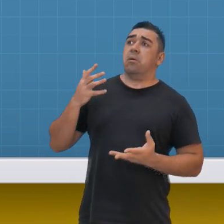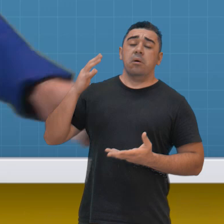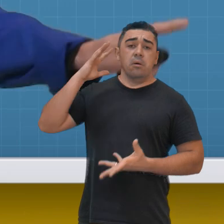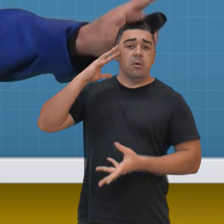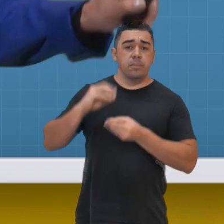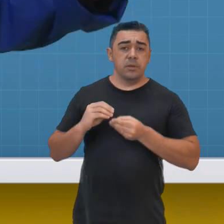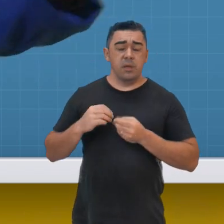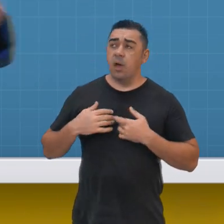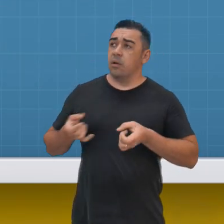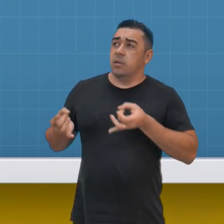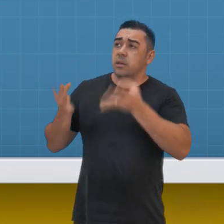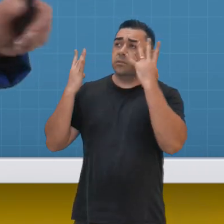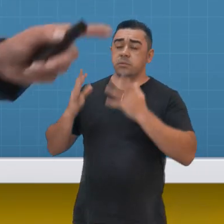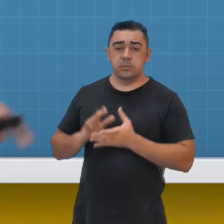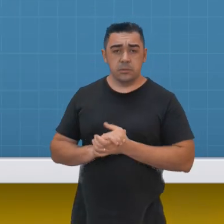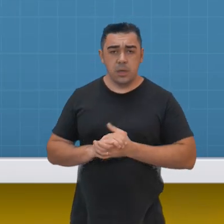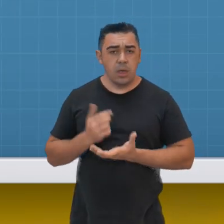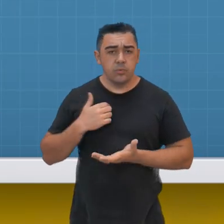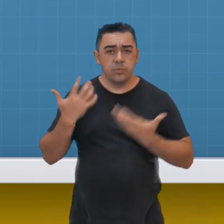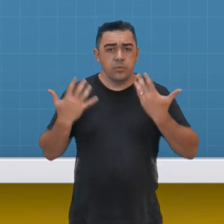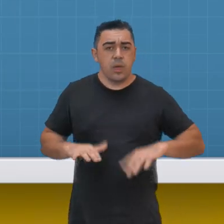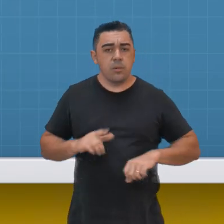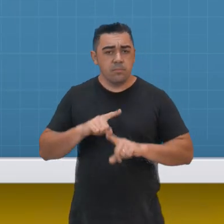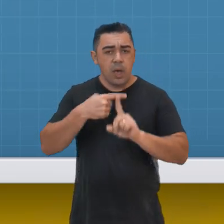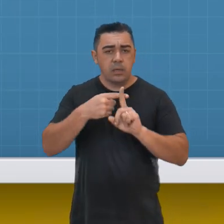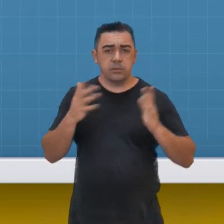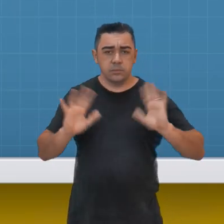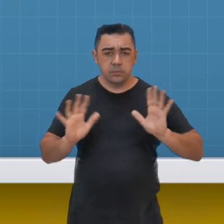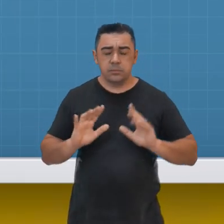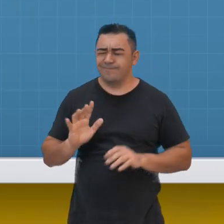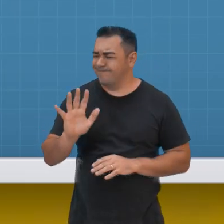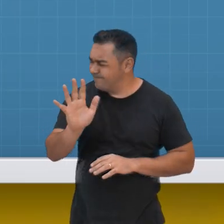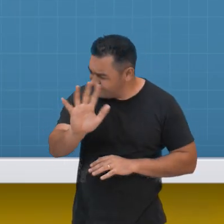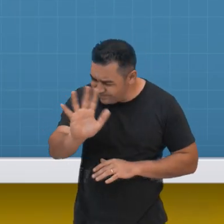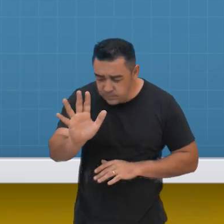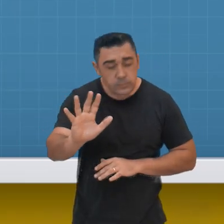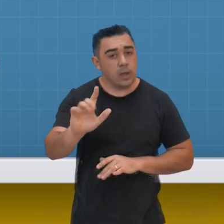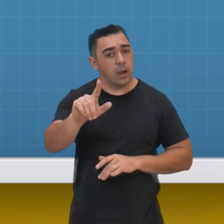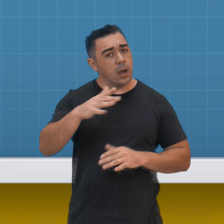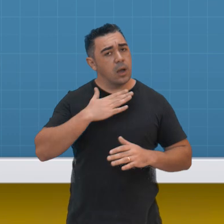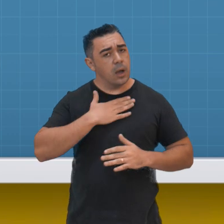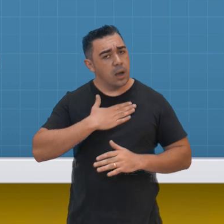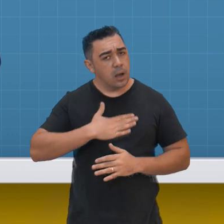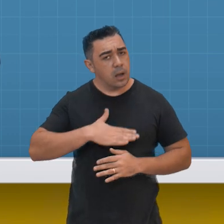entendi, então eu vou largar. Ah, não dá mais para mim, eu não consigo.